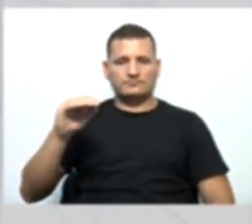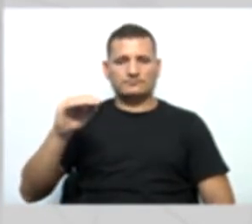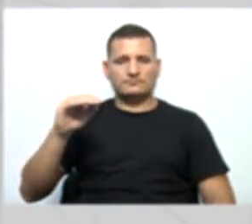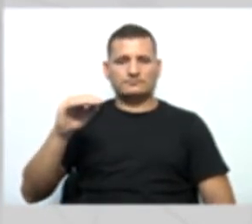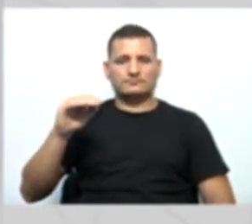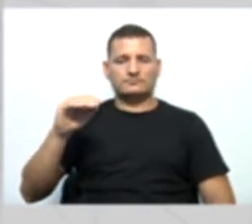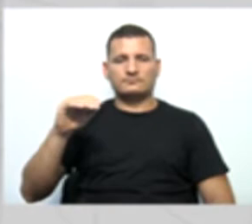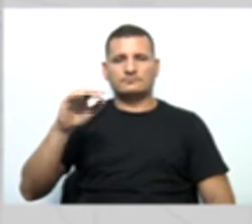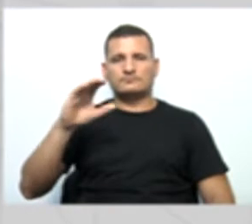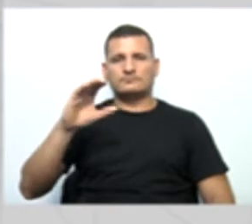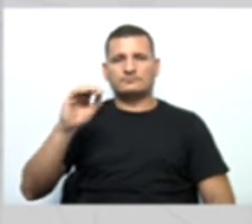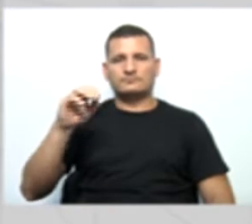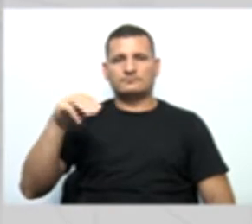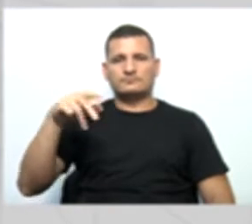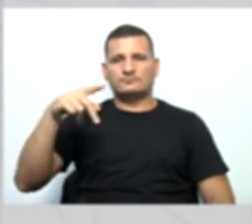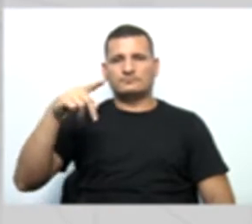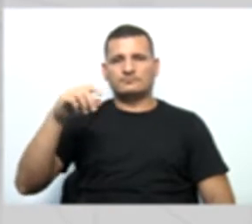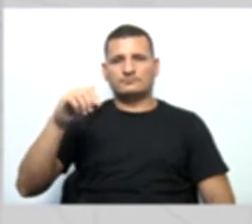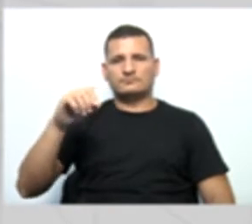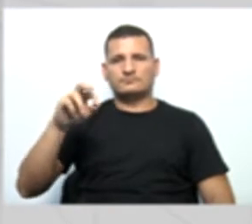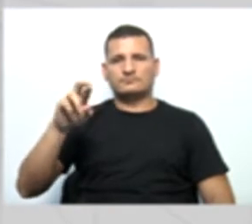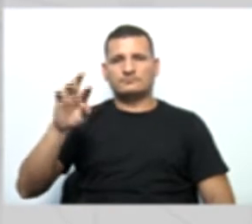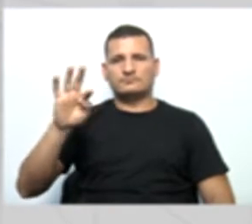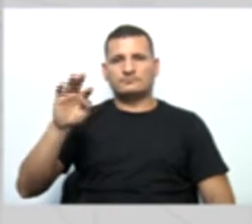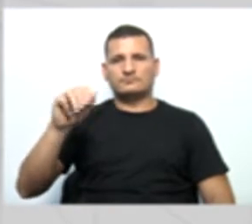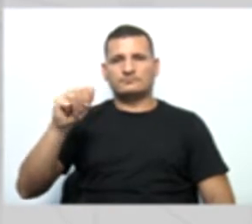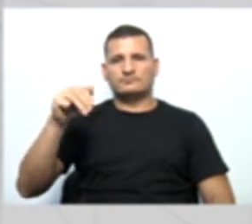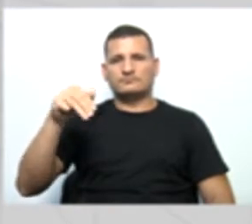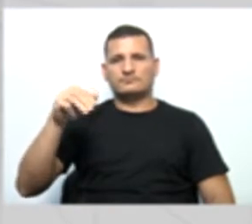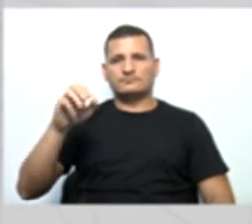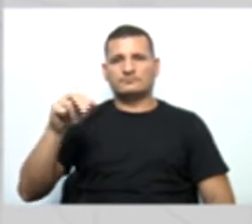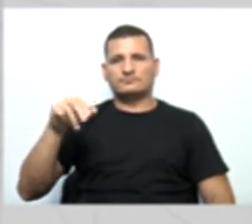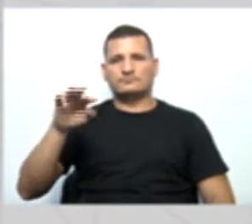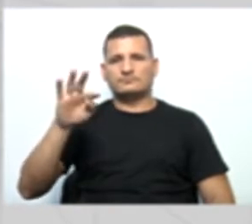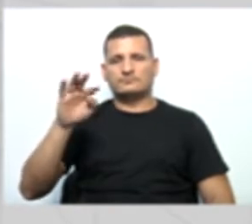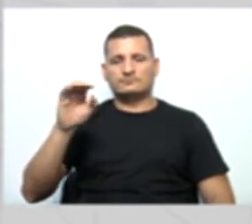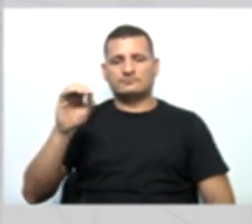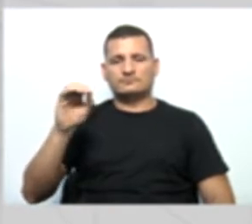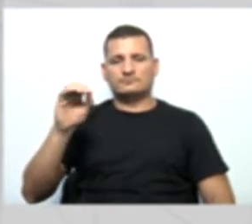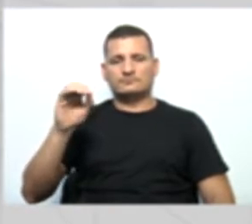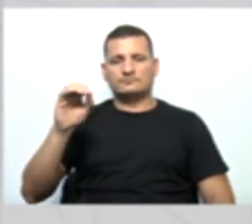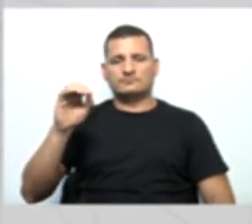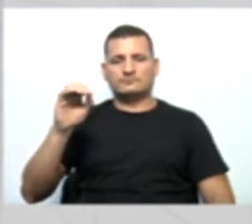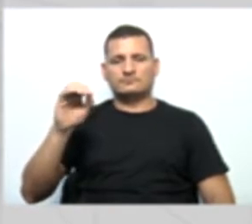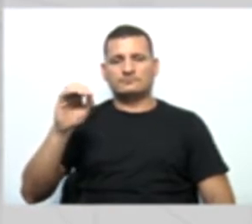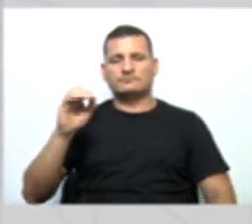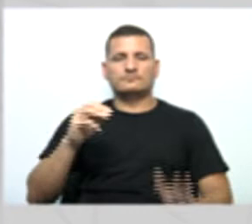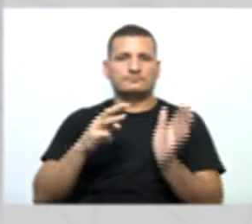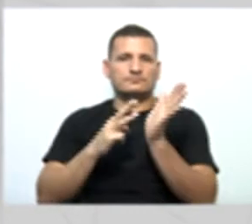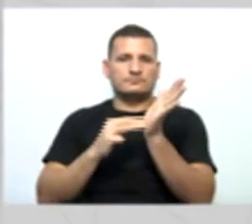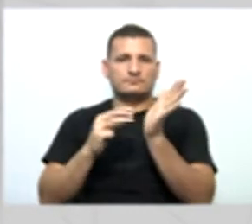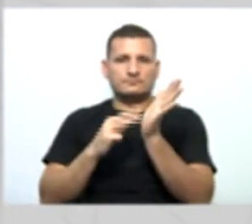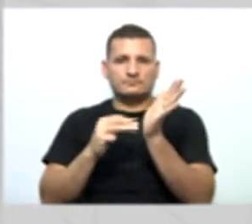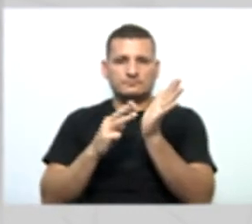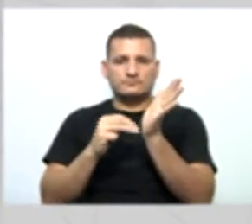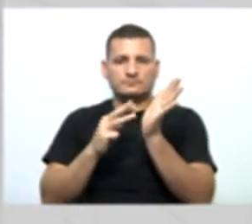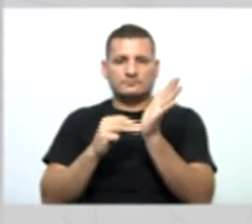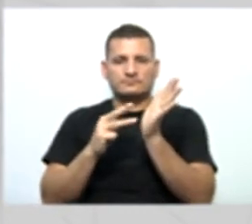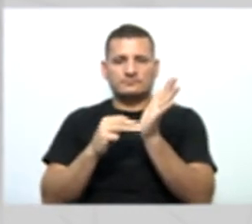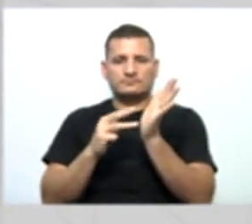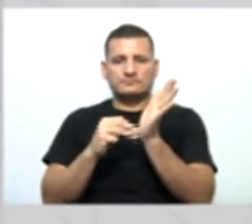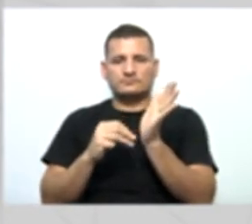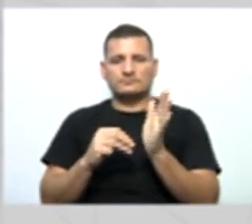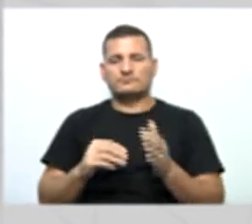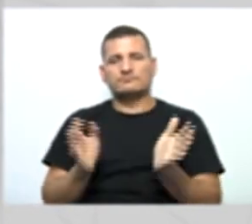os comportamentos, e como nós chamamos na programação orientada a objetos, os métodos de